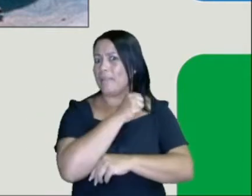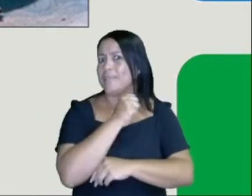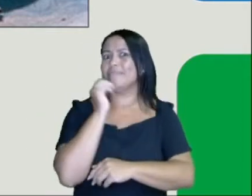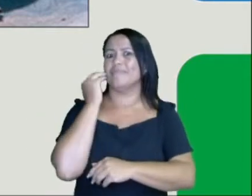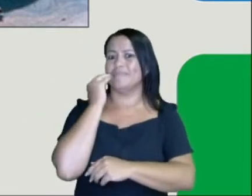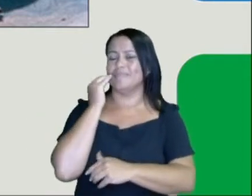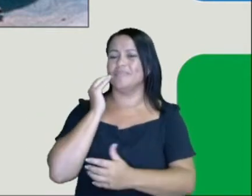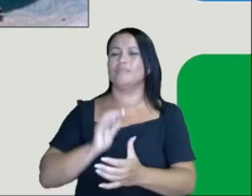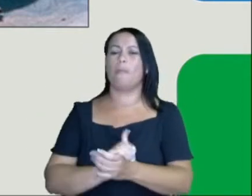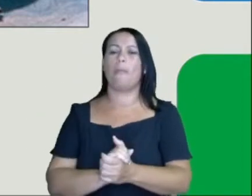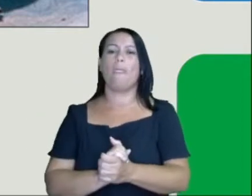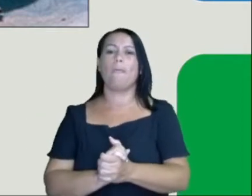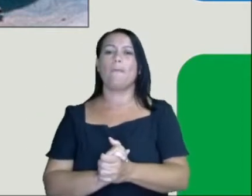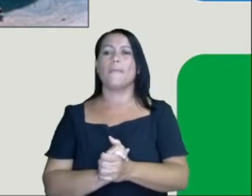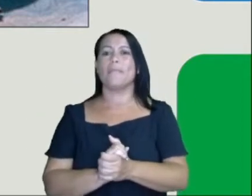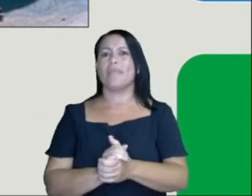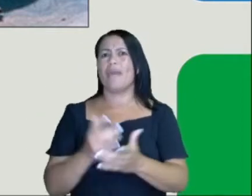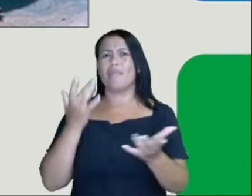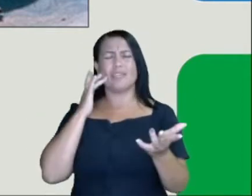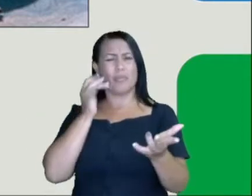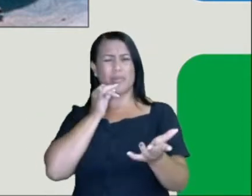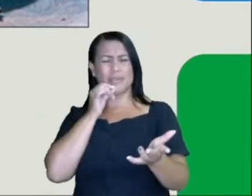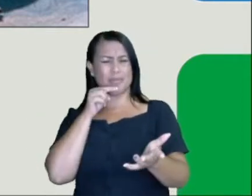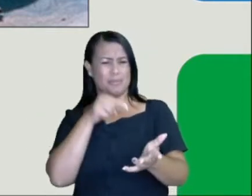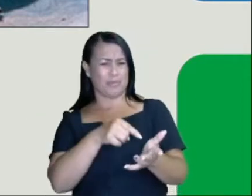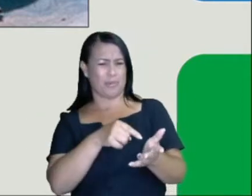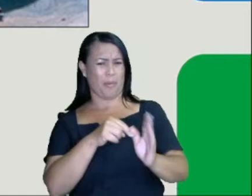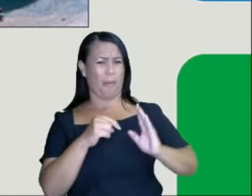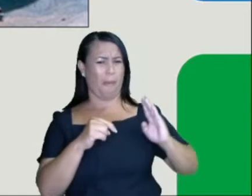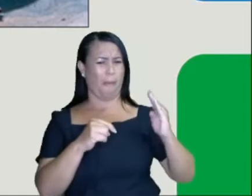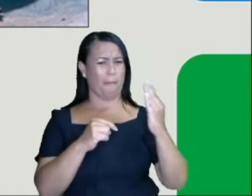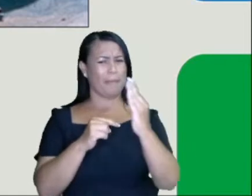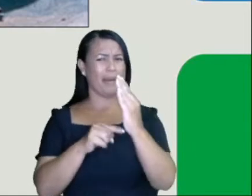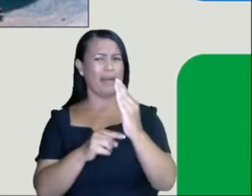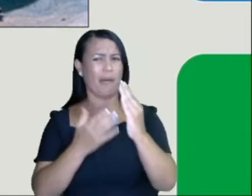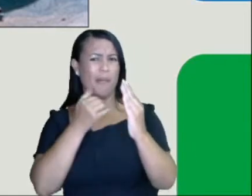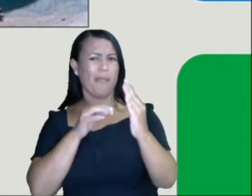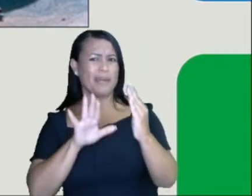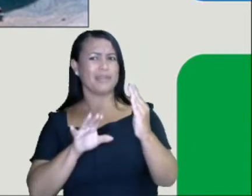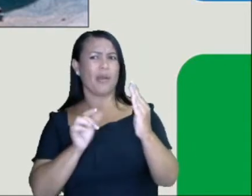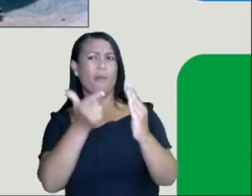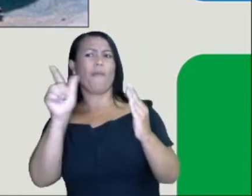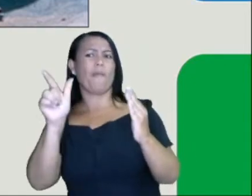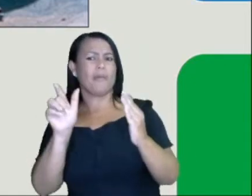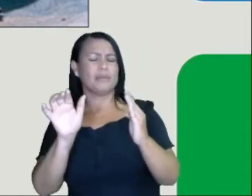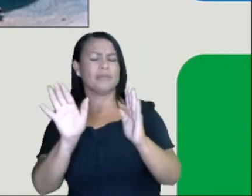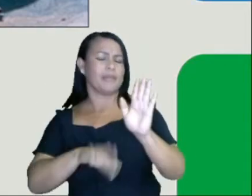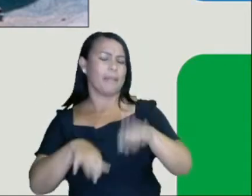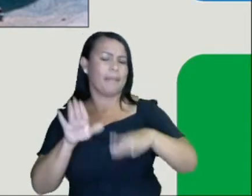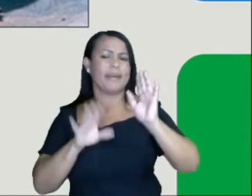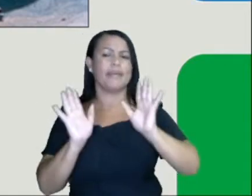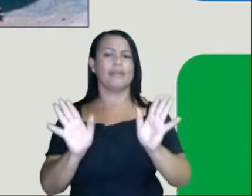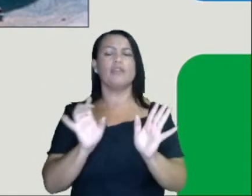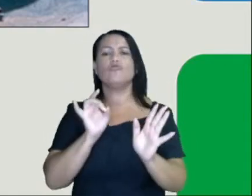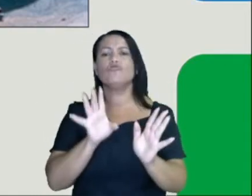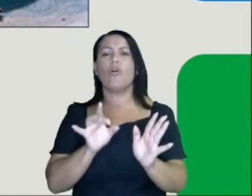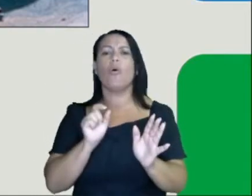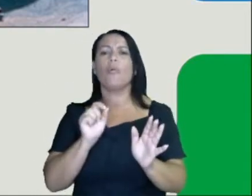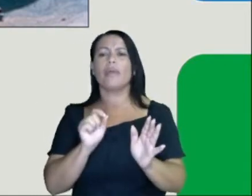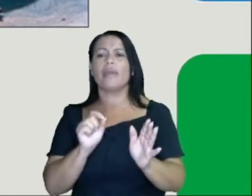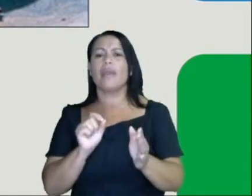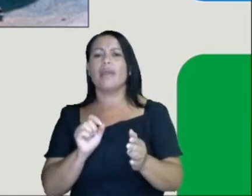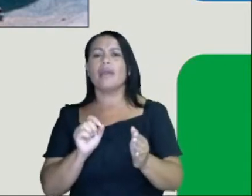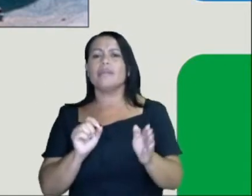tubarão. Mas depois ele pode sair do tubarão, ir de um tubarão para outro, e para outra espécie de peixe. Então ele só